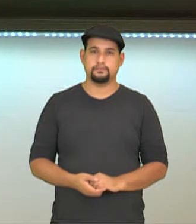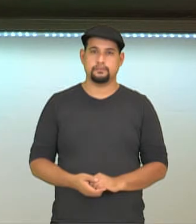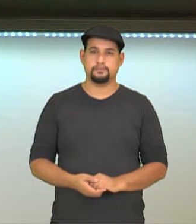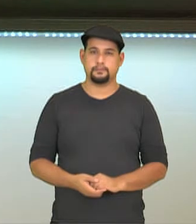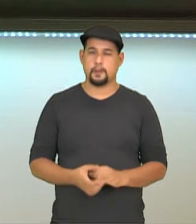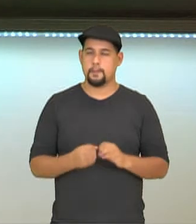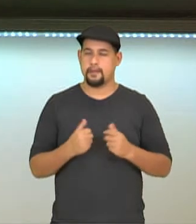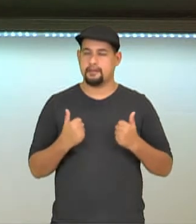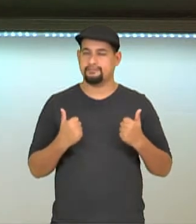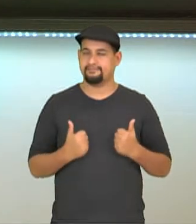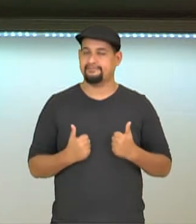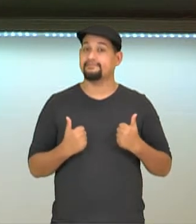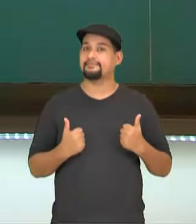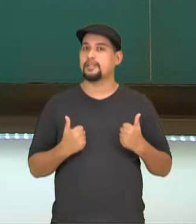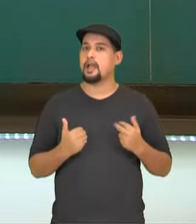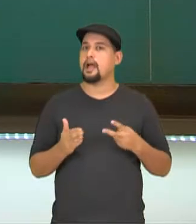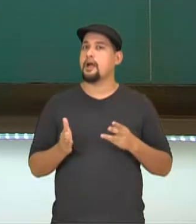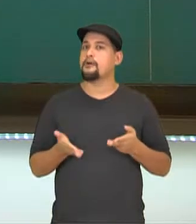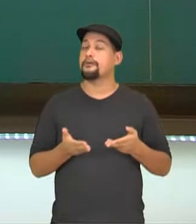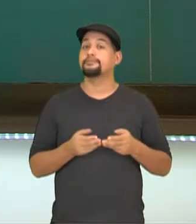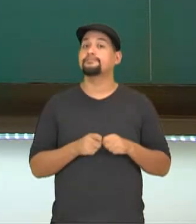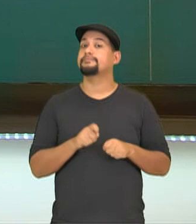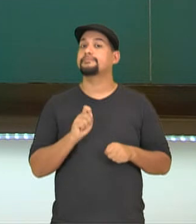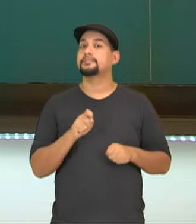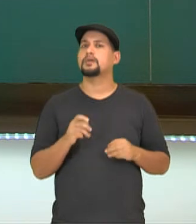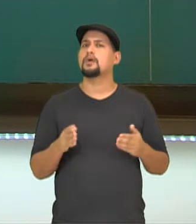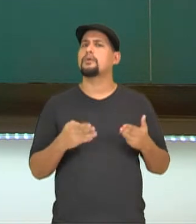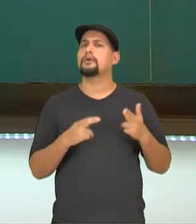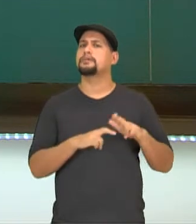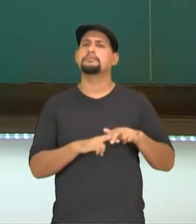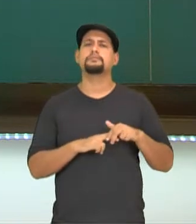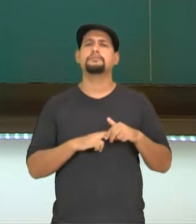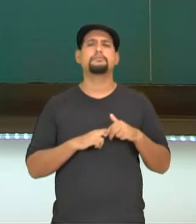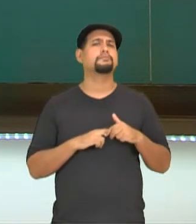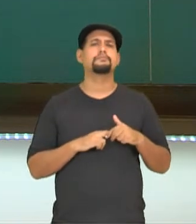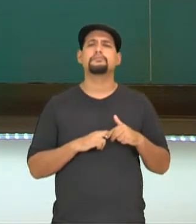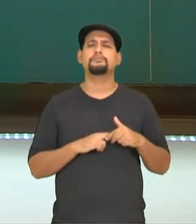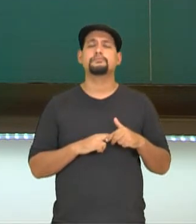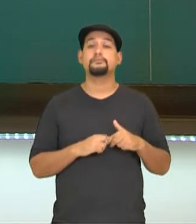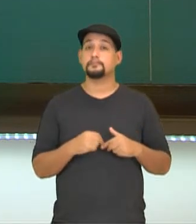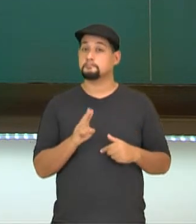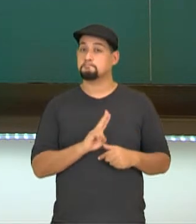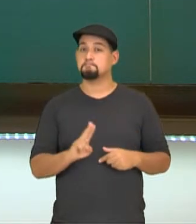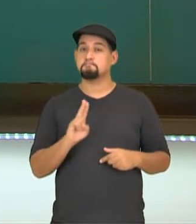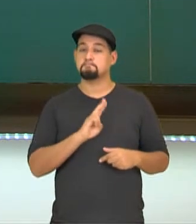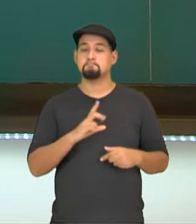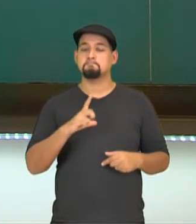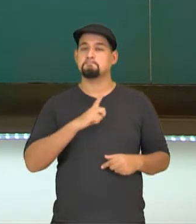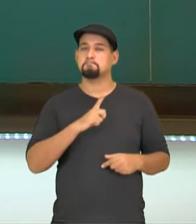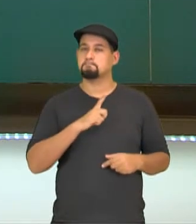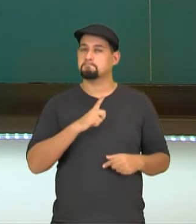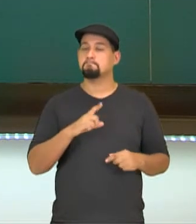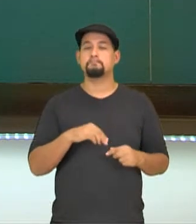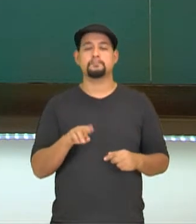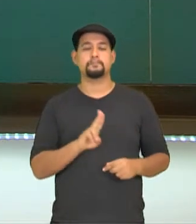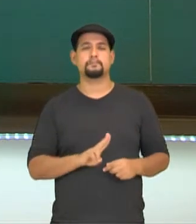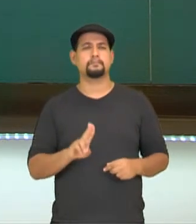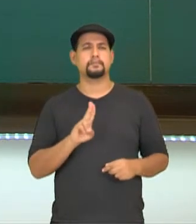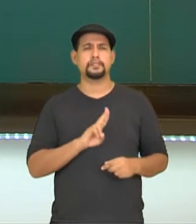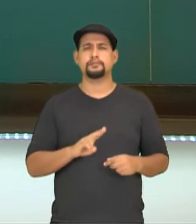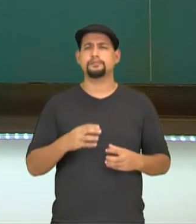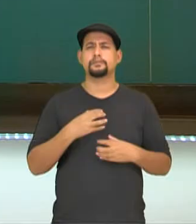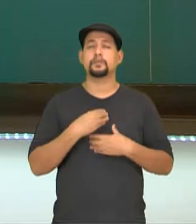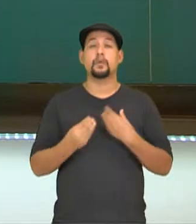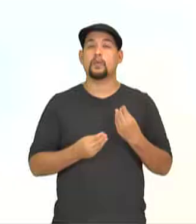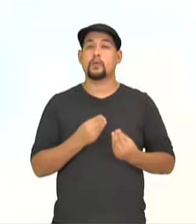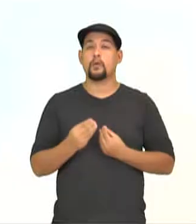Muito bem, listo. Vamos ver então qual é o motivo desses possessivos aparecerem, serem usados assim dessa forma.